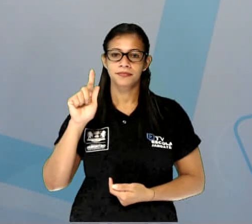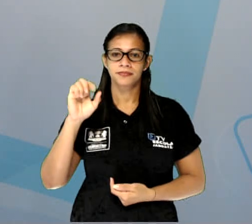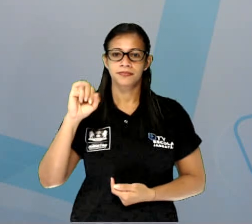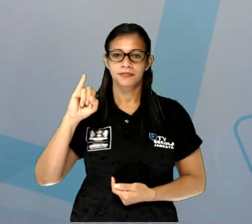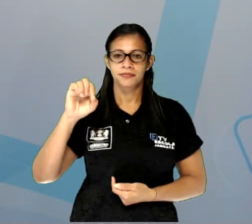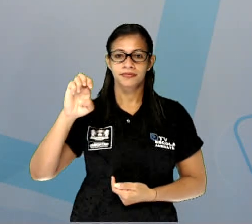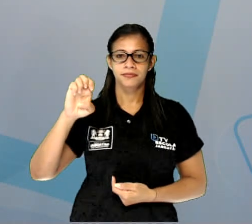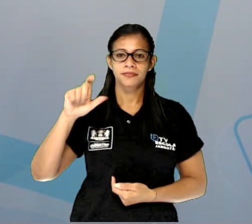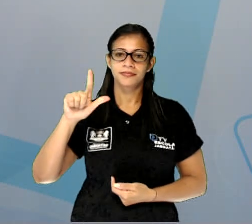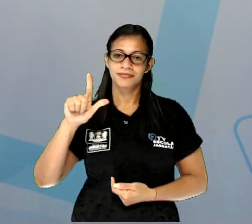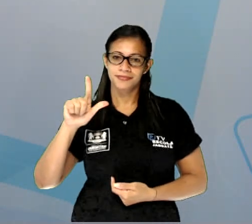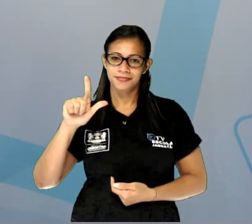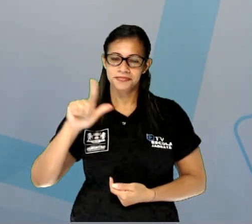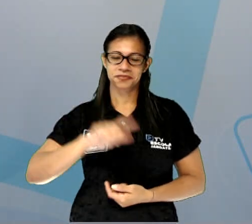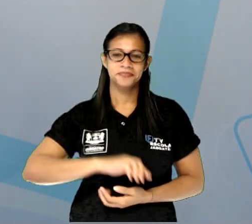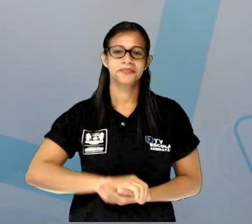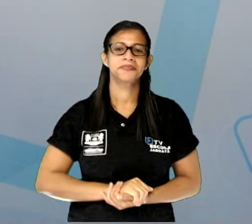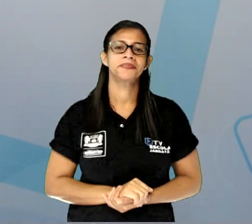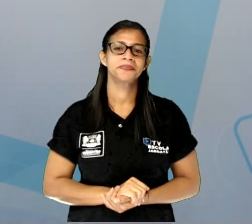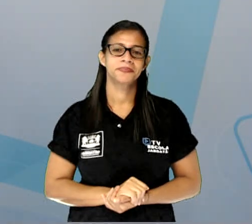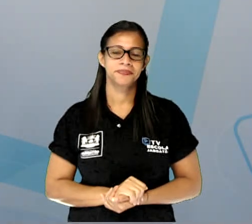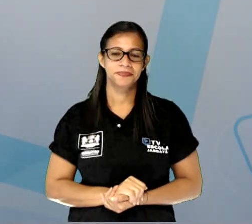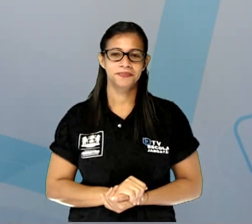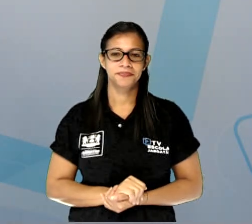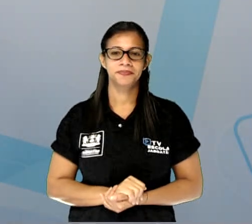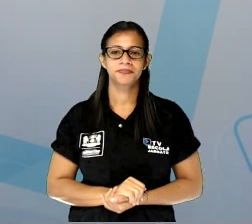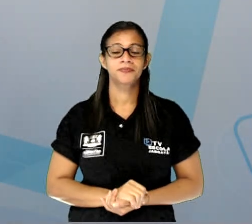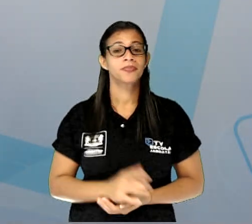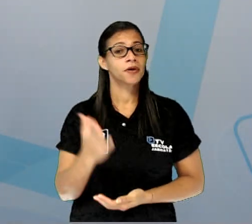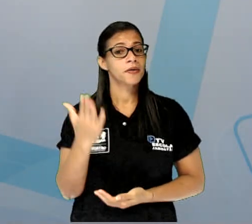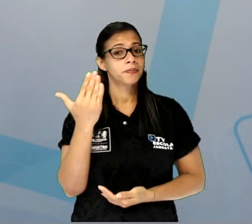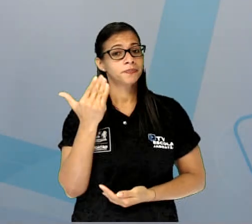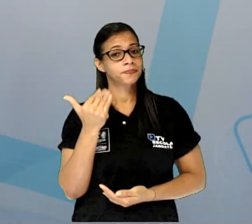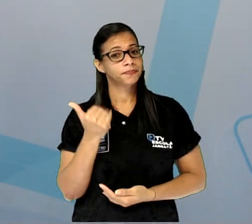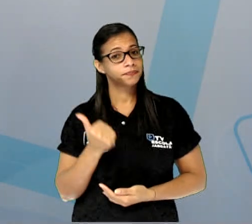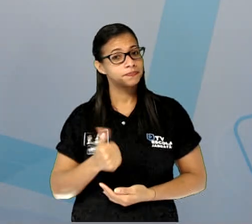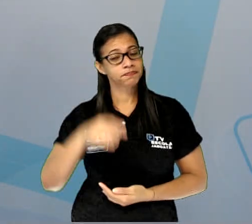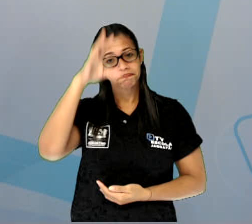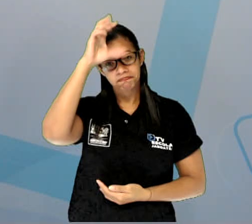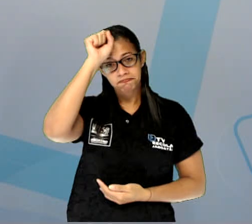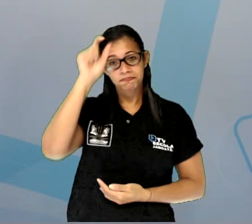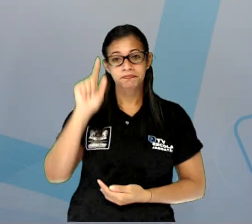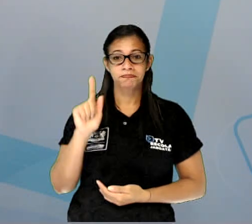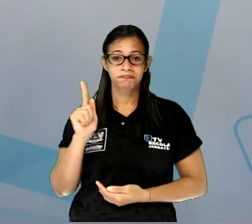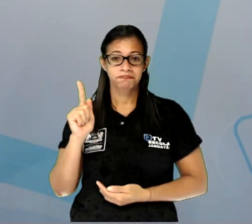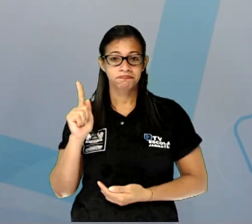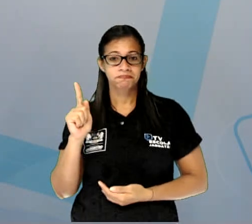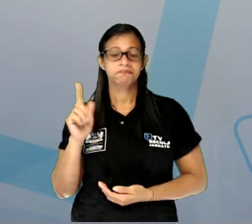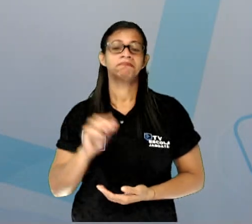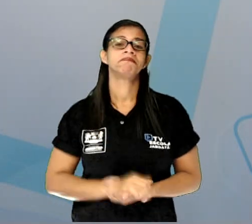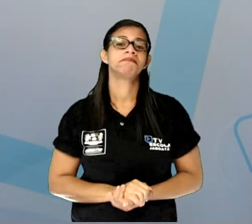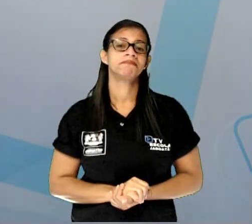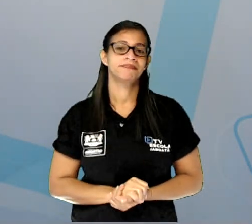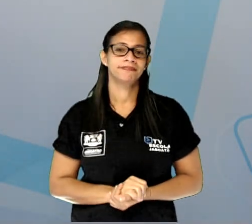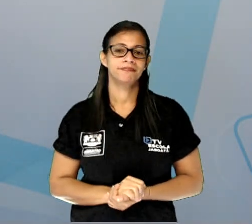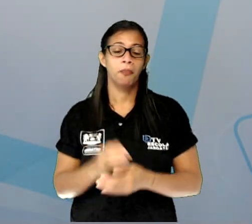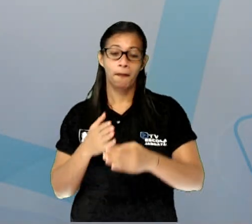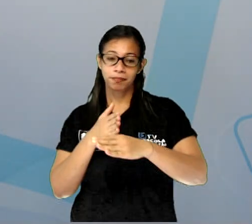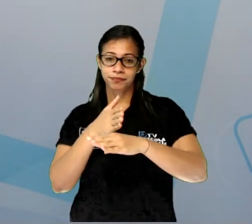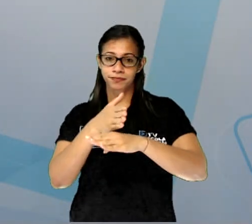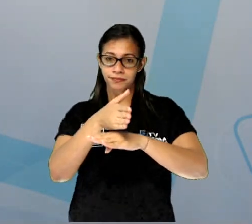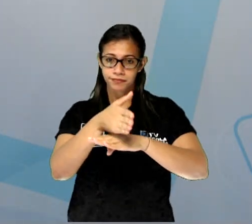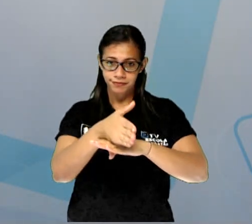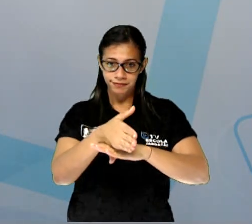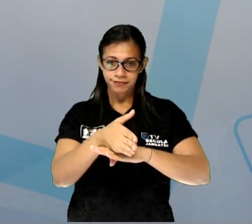Escola Jaboatão. Vamos aí com mais uma aula de geografia. Vou pedir licença para entrar na sua